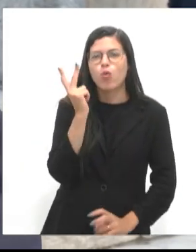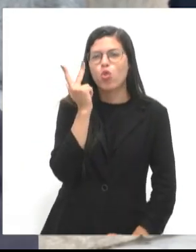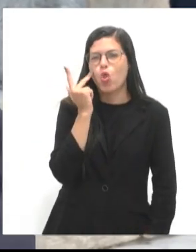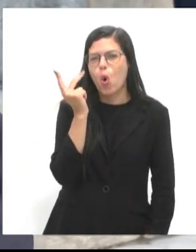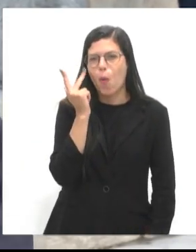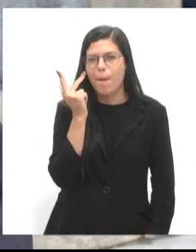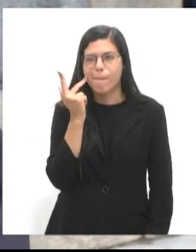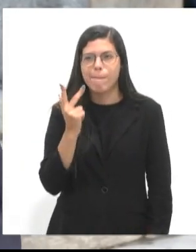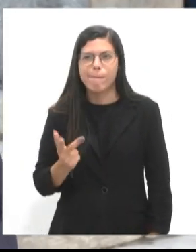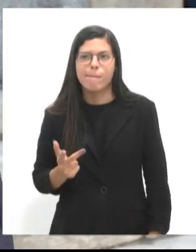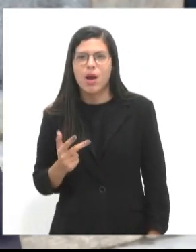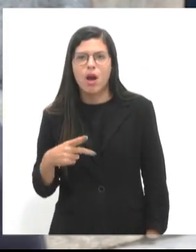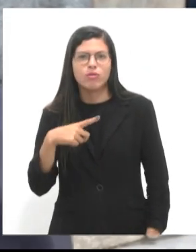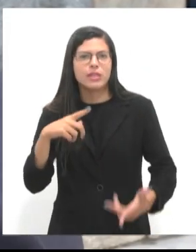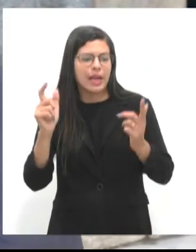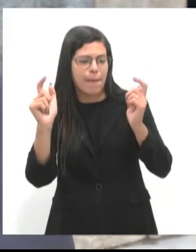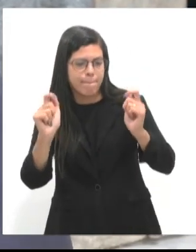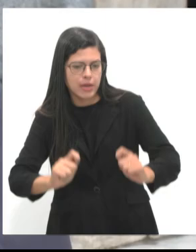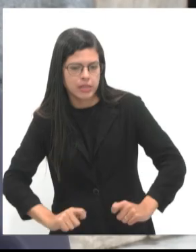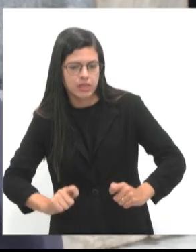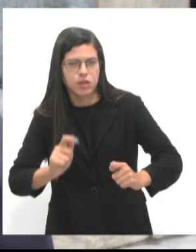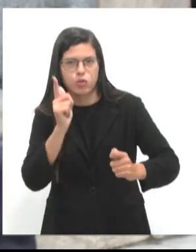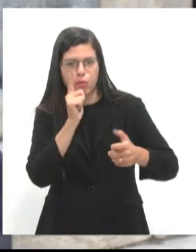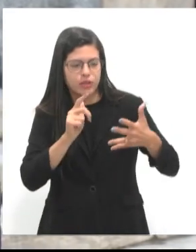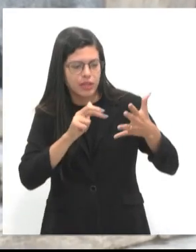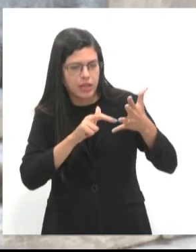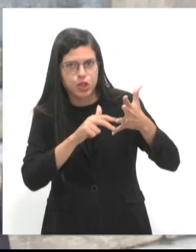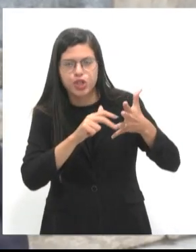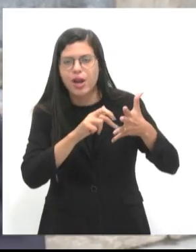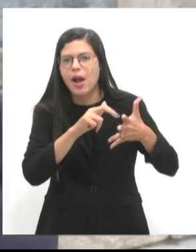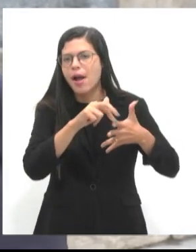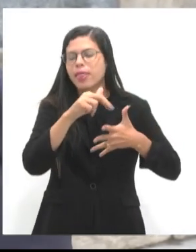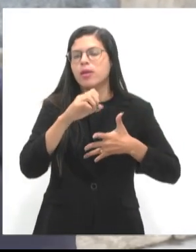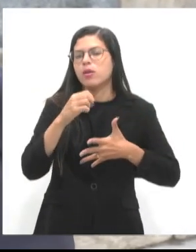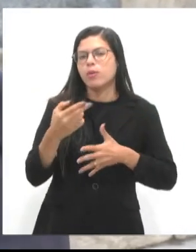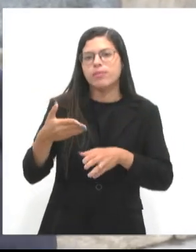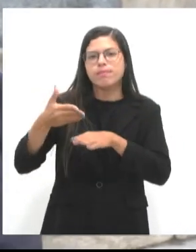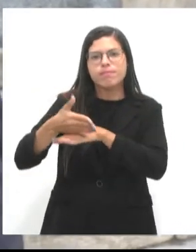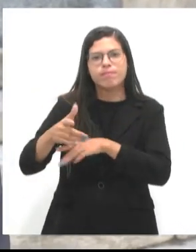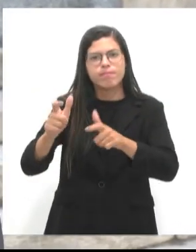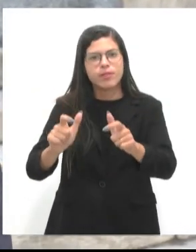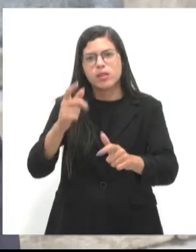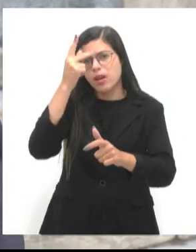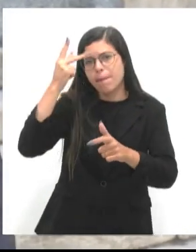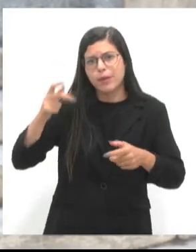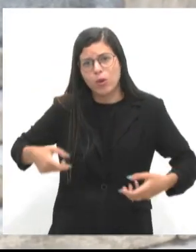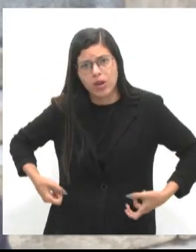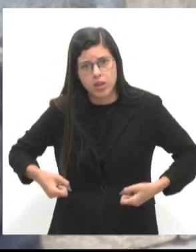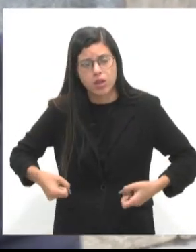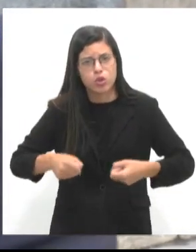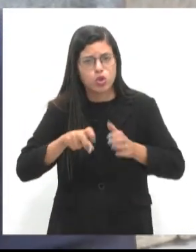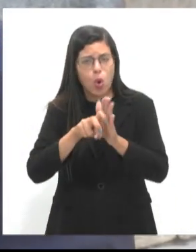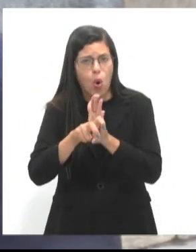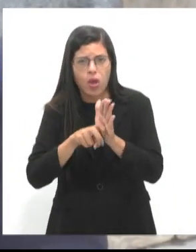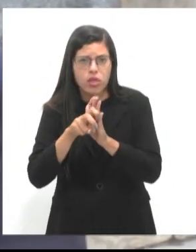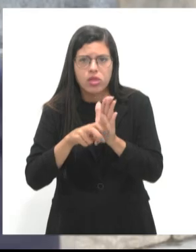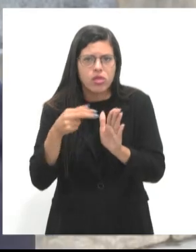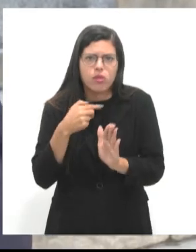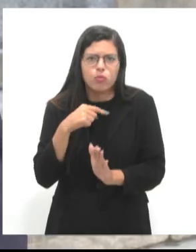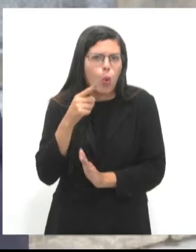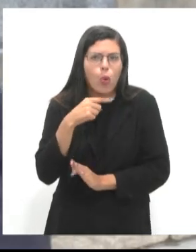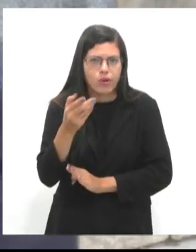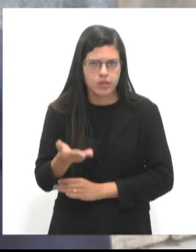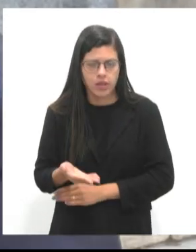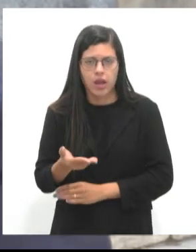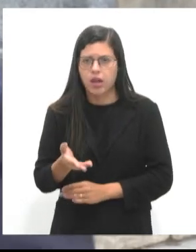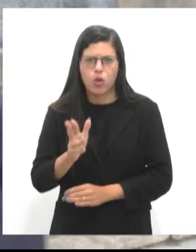eu tenha uma capacidade para subir uma escada ou entrar em algum lugar e a pessoa com uma cadeira de rodas não. Eu não posso achar que é